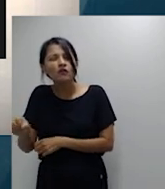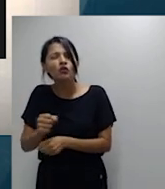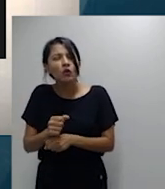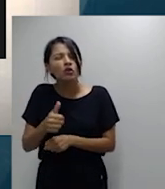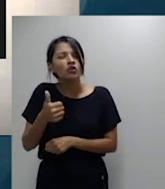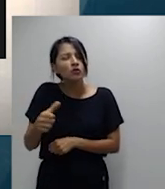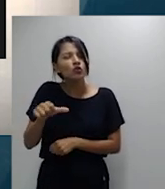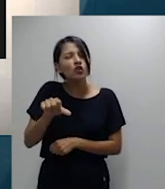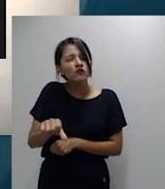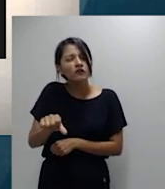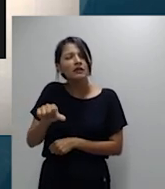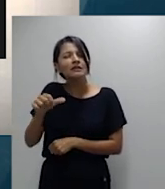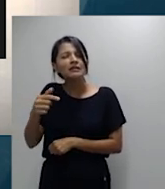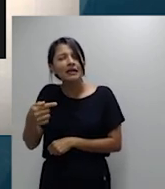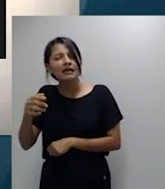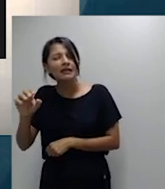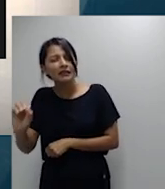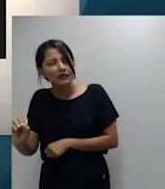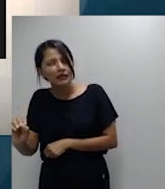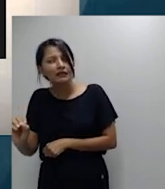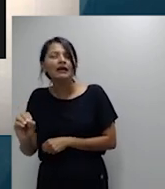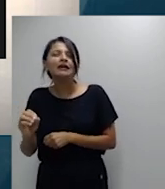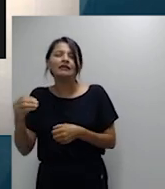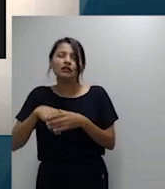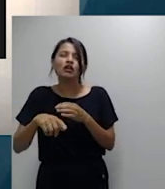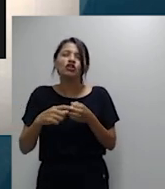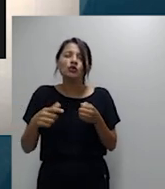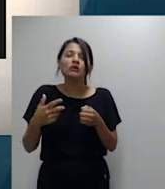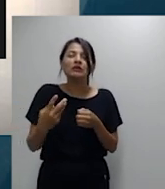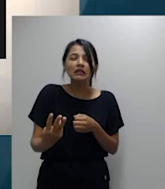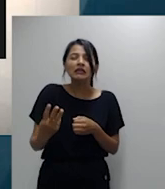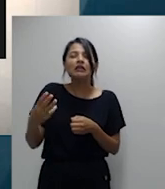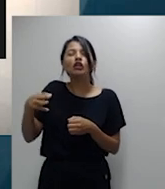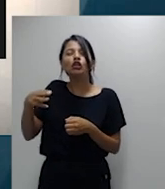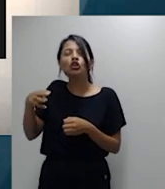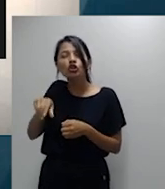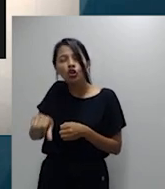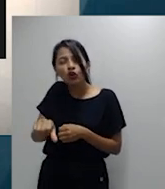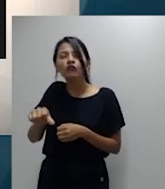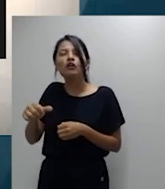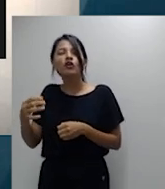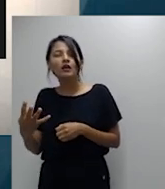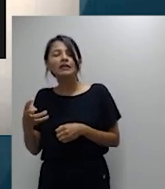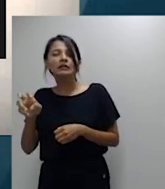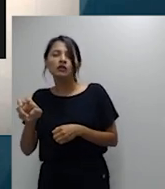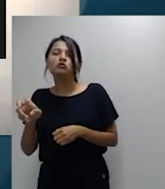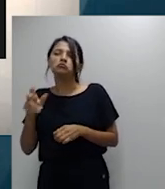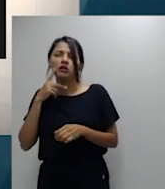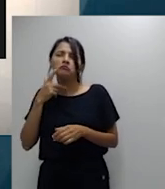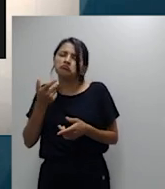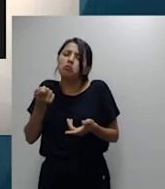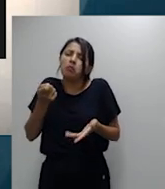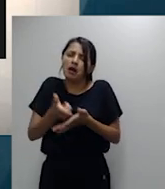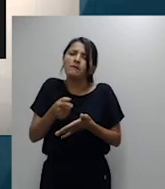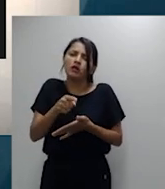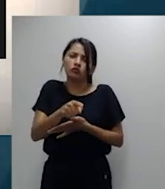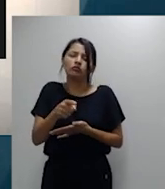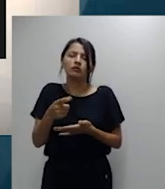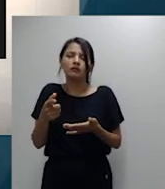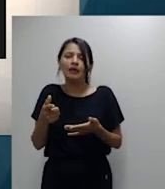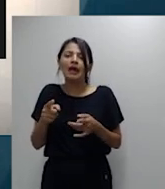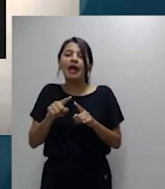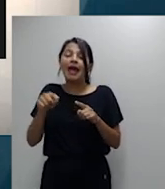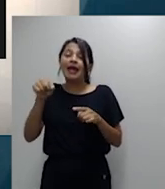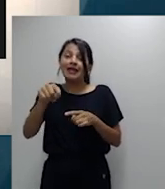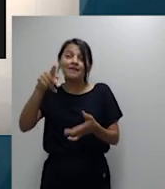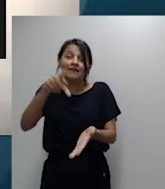19972 também usar 1945 que previam pagamento da desta planta e aqui nesse sentido